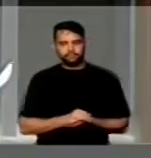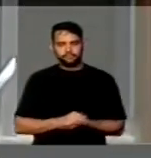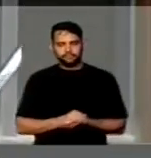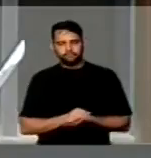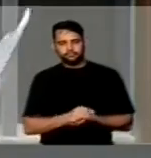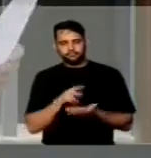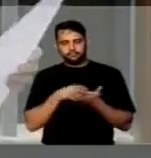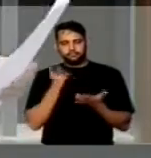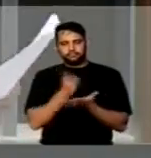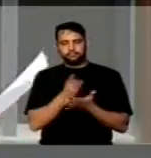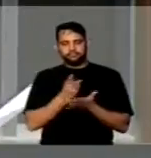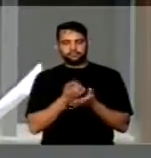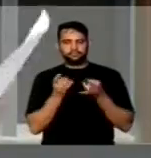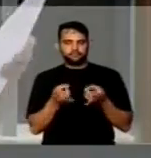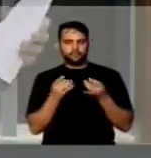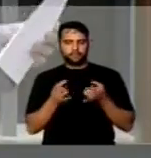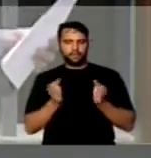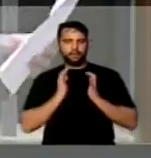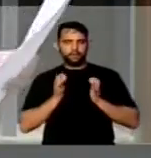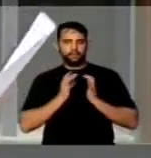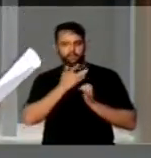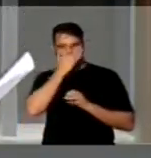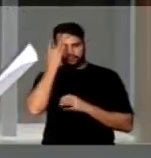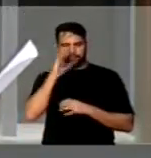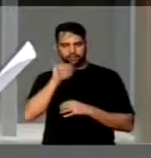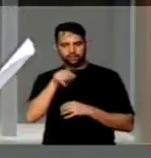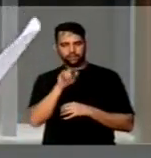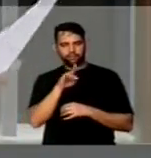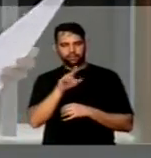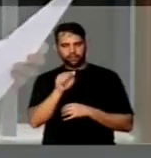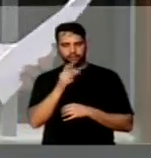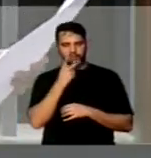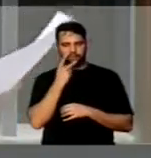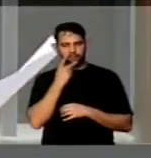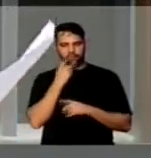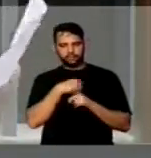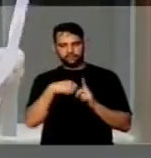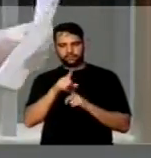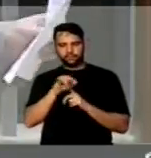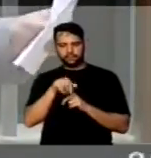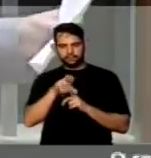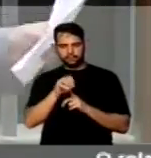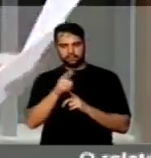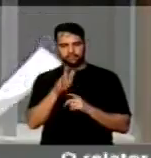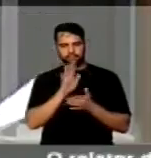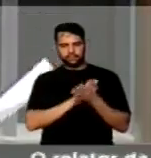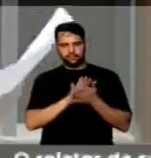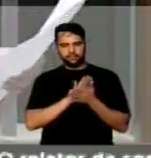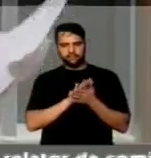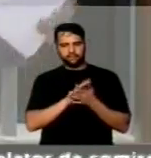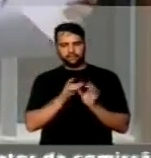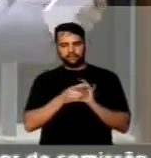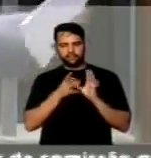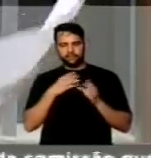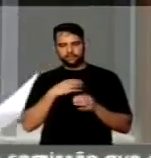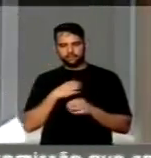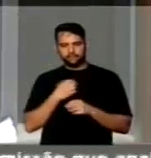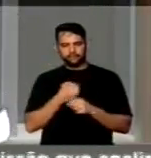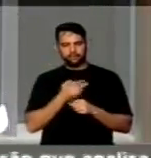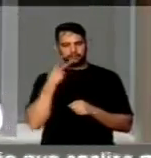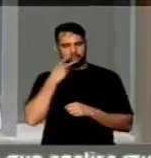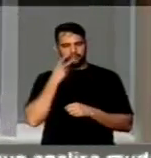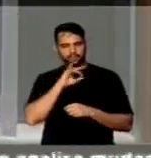Para sustentar as mordomias do senhor Chico Buarque, que fala de socialismo, mas não abre mão do vinho e do champanhe